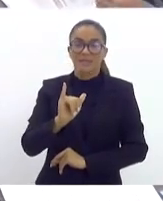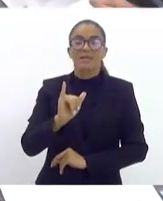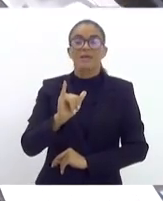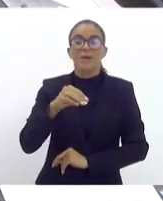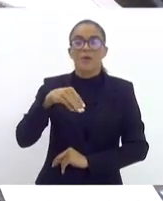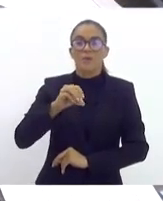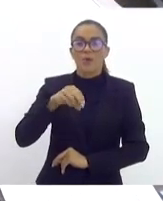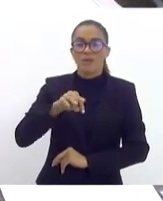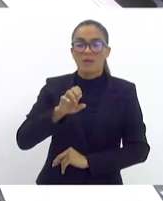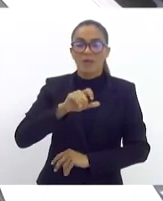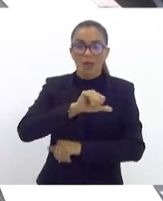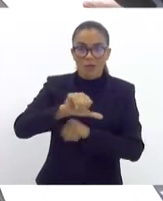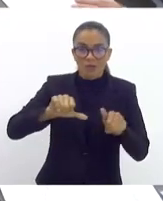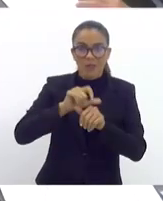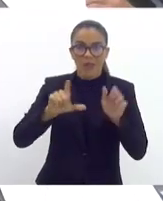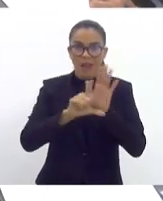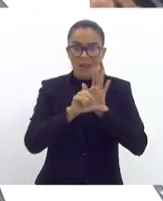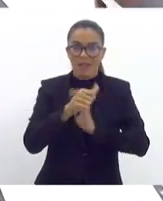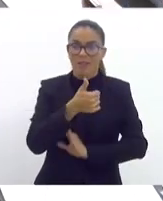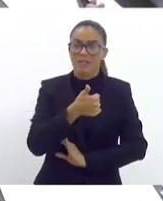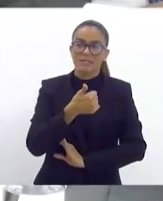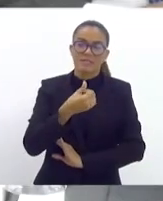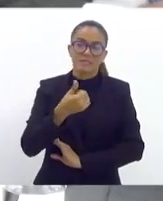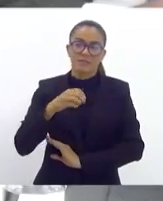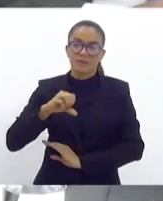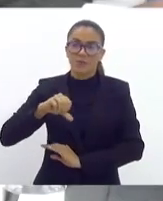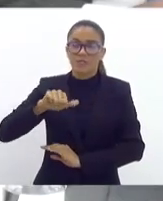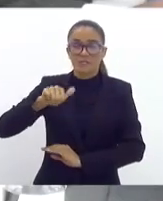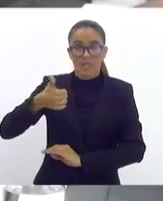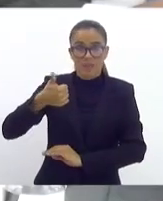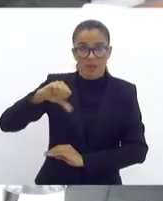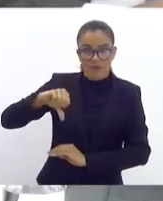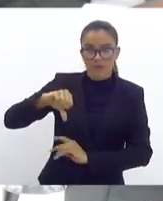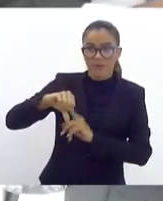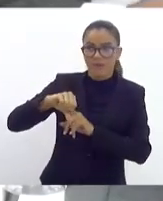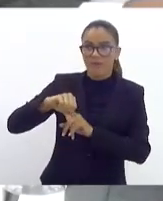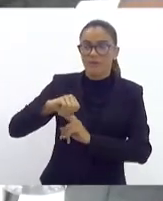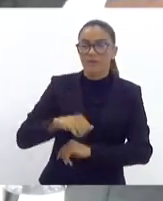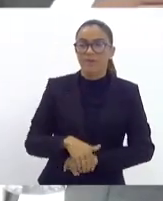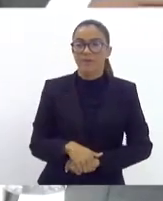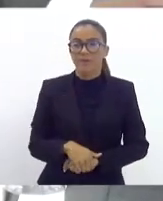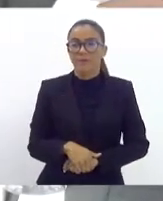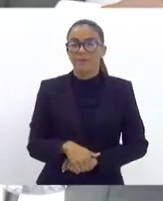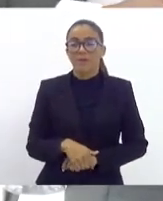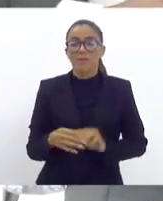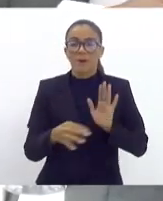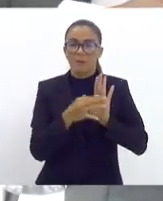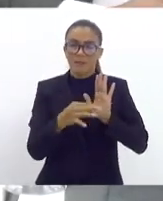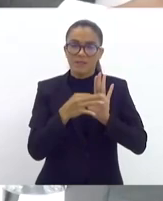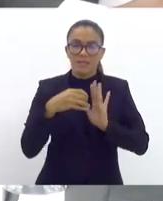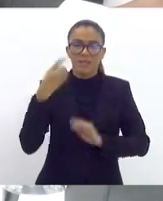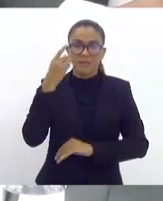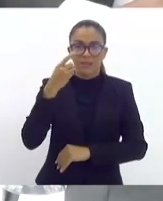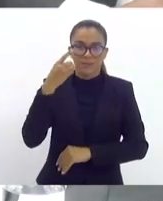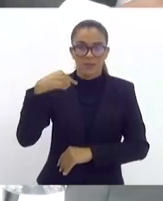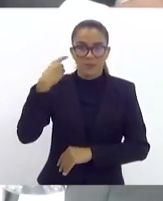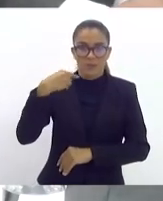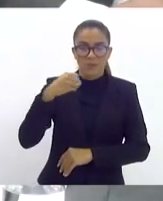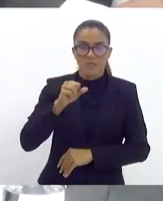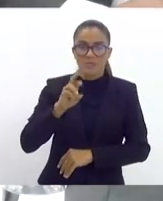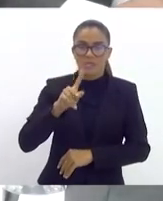altera a lei 8656 de 18 de dezembro de 2019 para parecer Deputado Dr Serginho